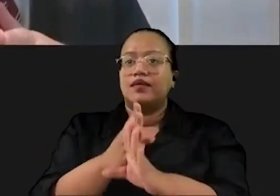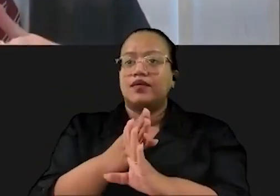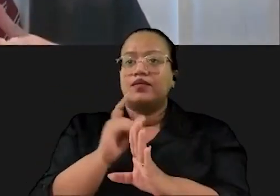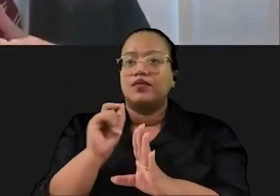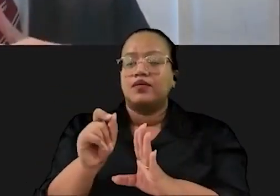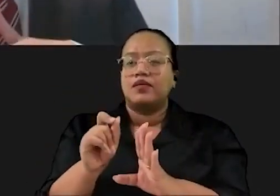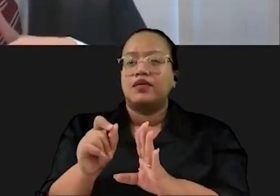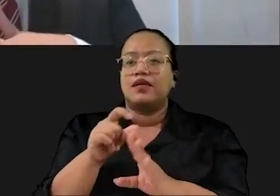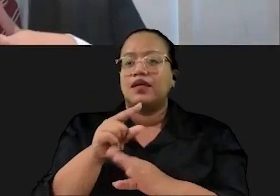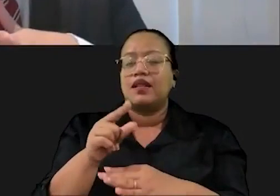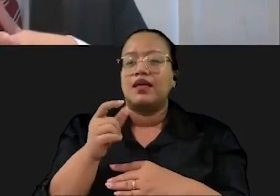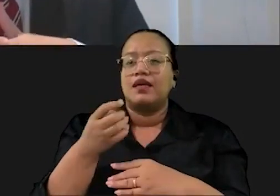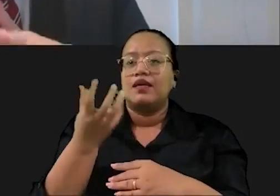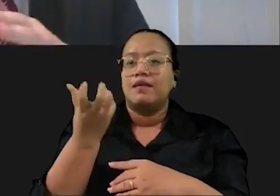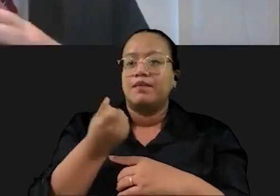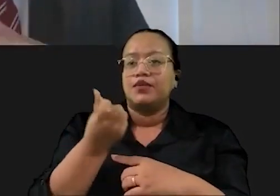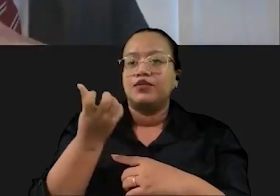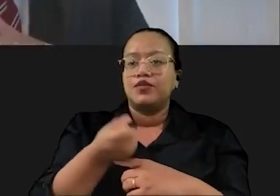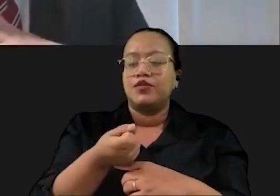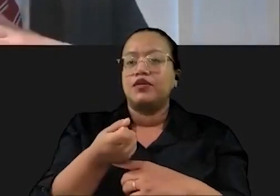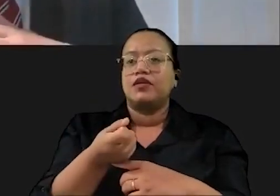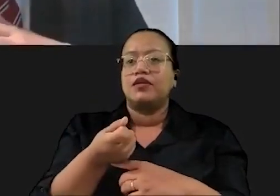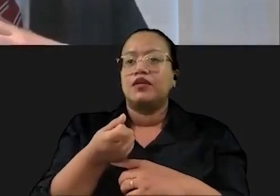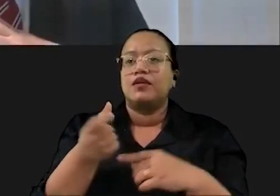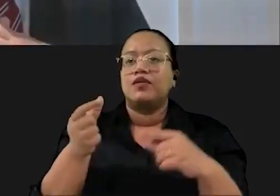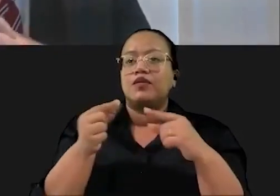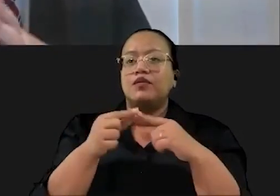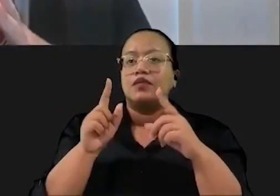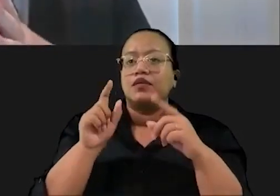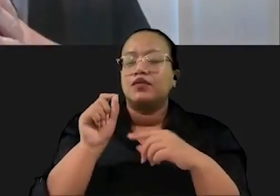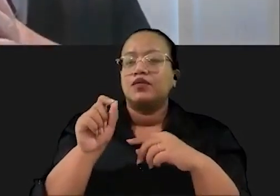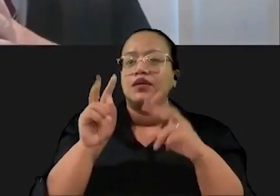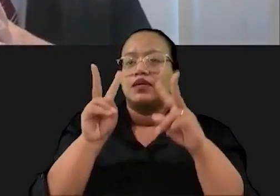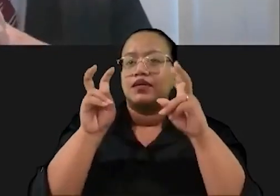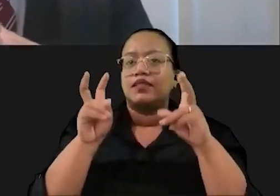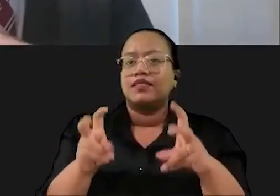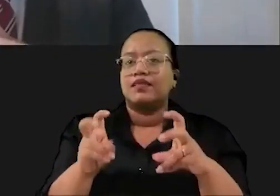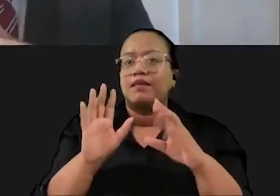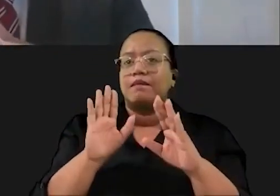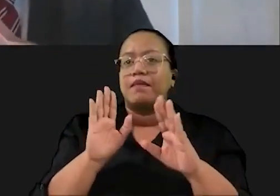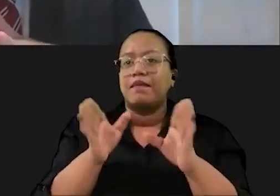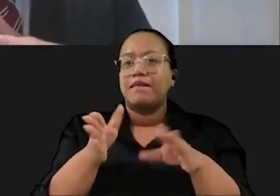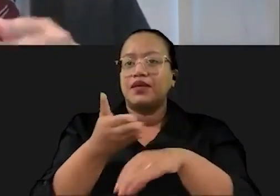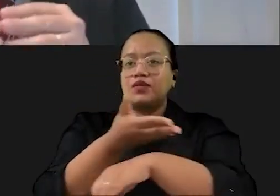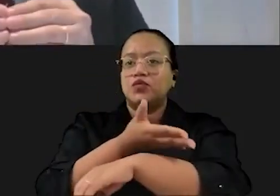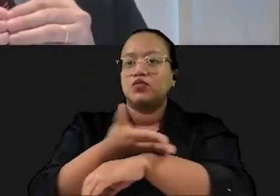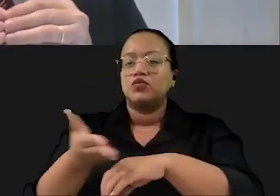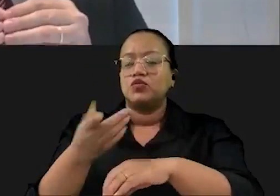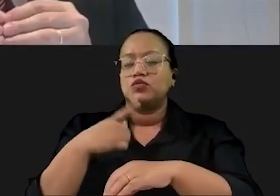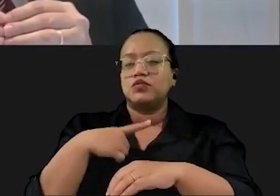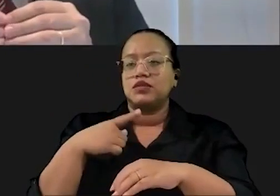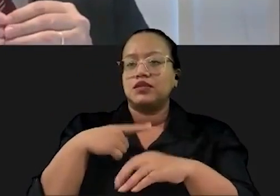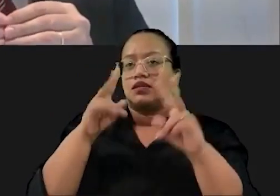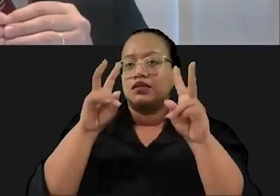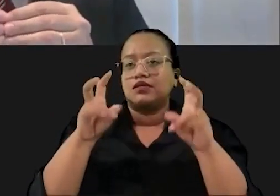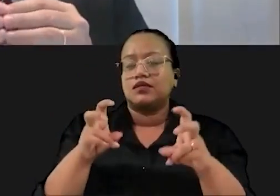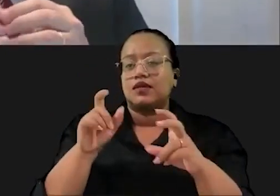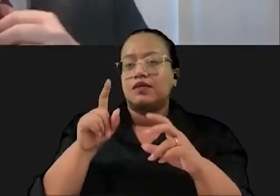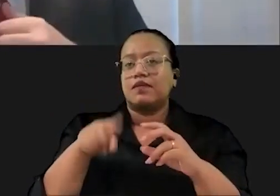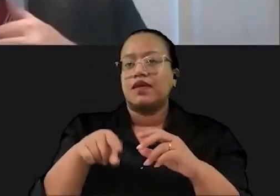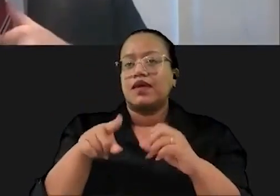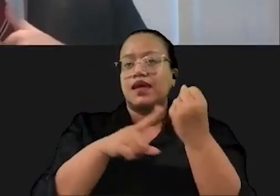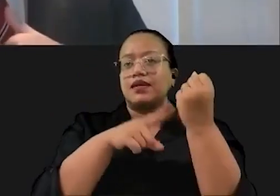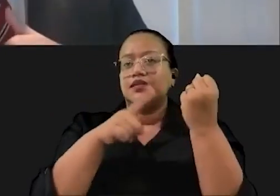mais recorrentes no GEF da terceira região, segundo a própria estatística do Anuário de Justiça em Números.